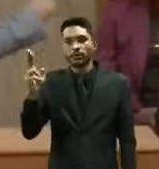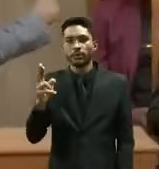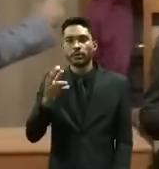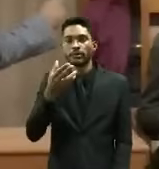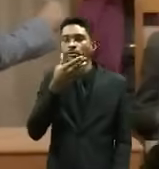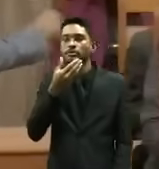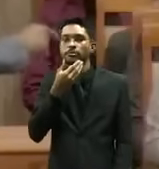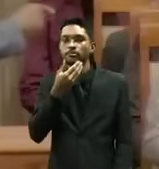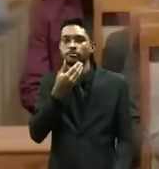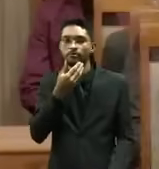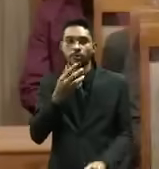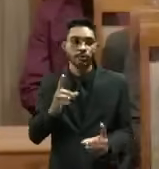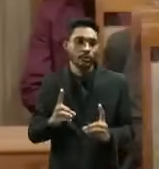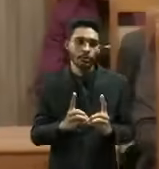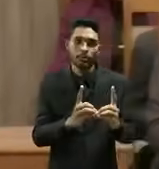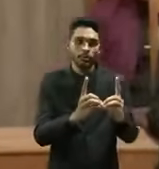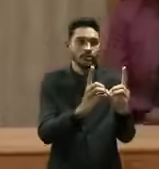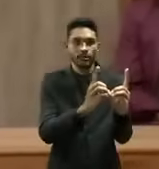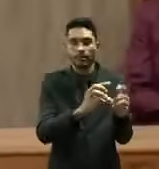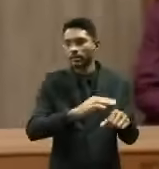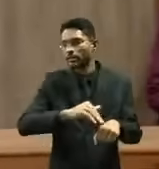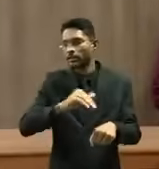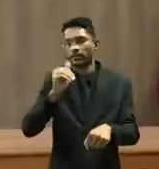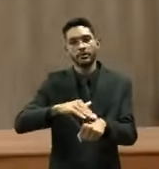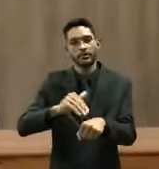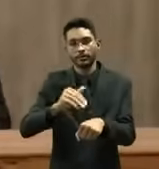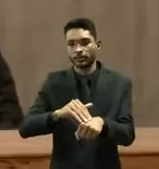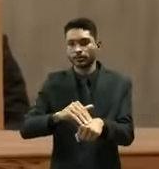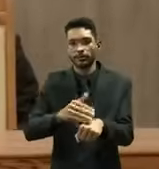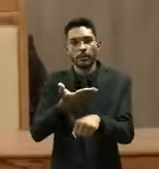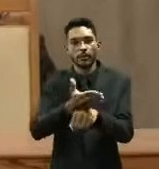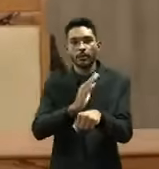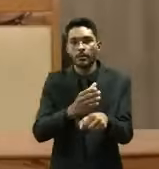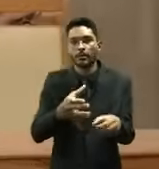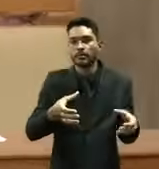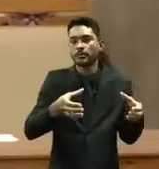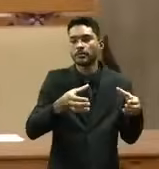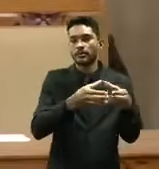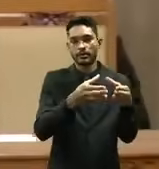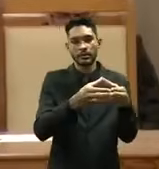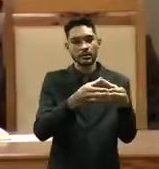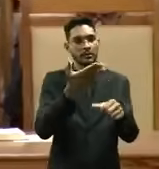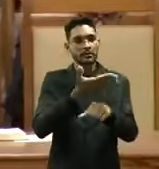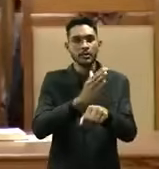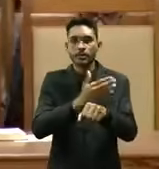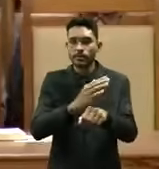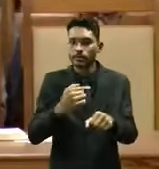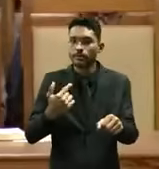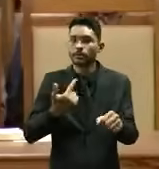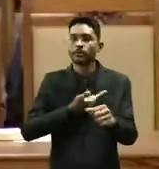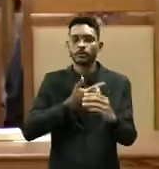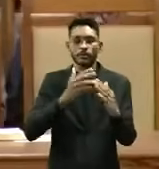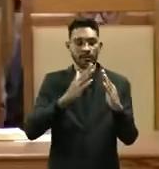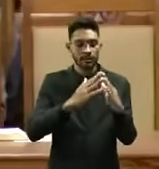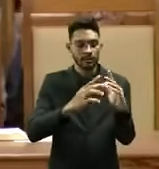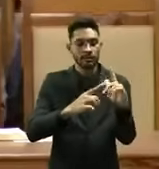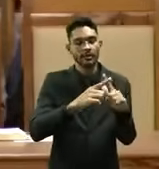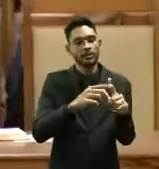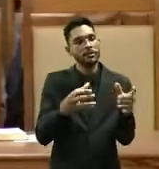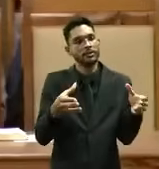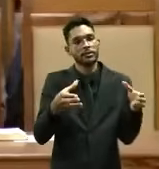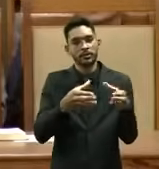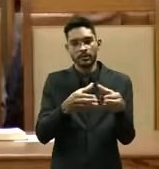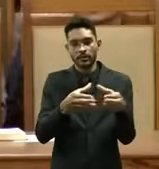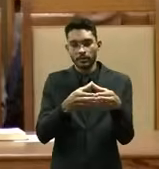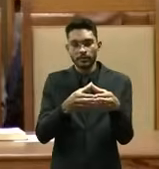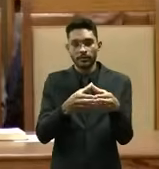chamado ele não é do nosso colegiado ele não é da nossa igreja ele não é do nosso grupo e tá usando o teu